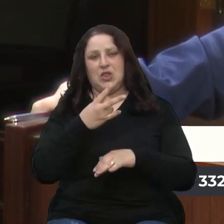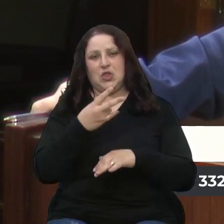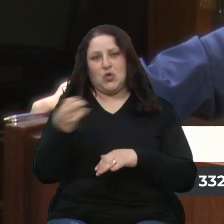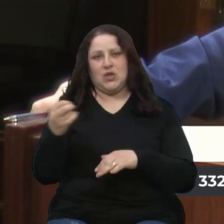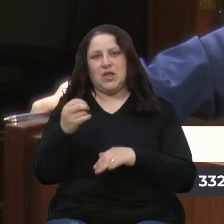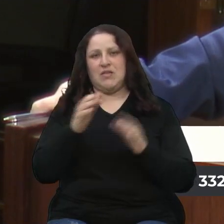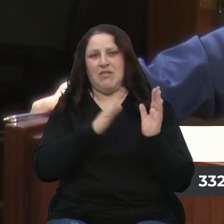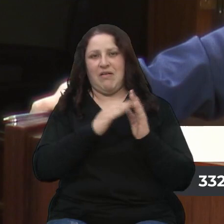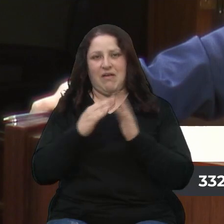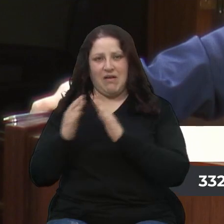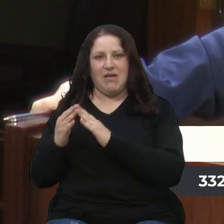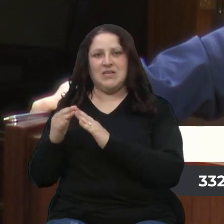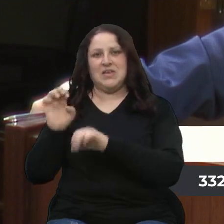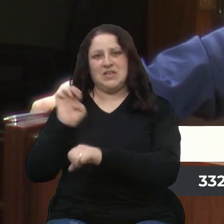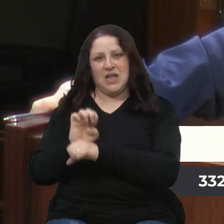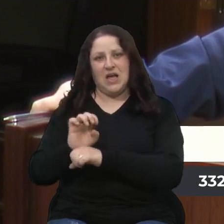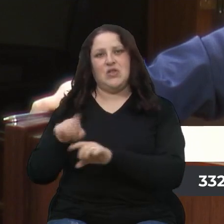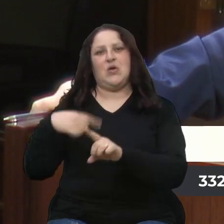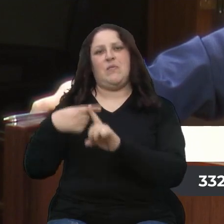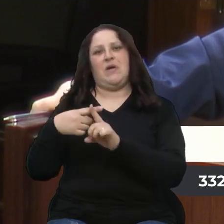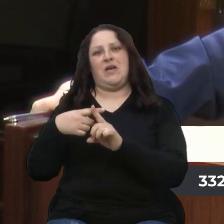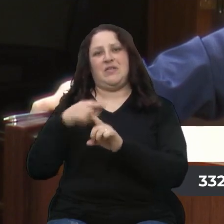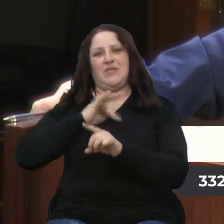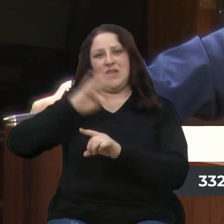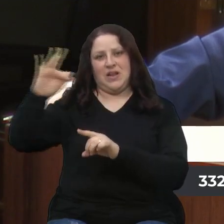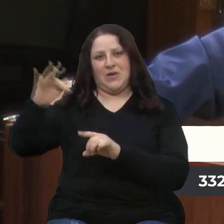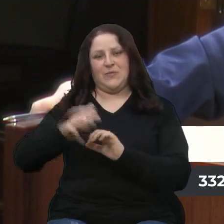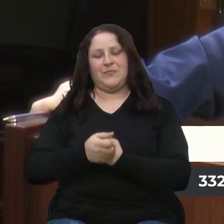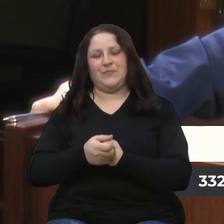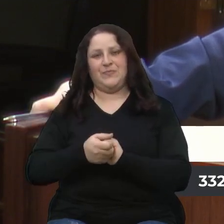governo federal. Nós precisamos